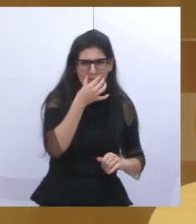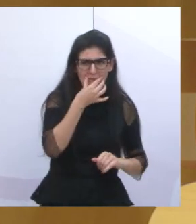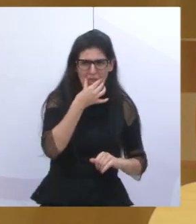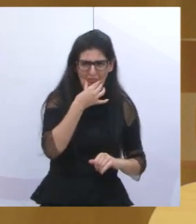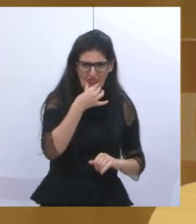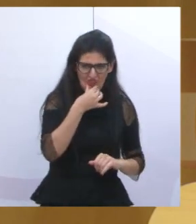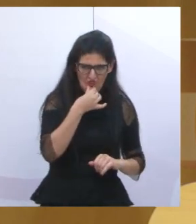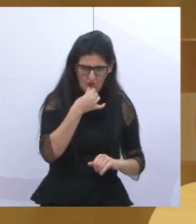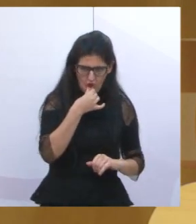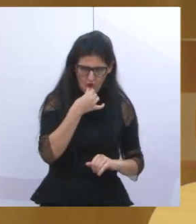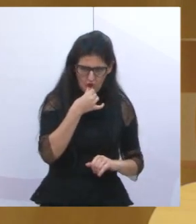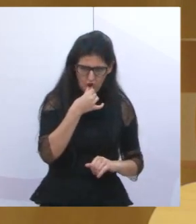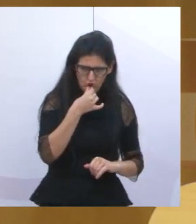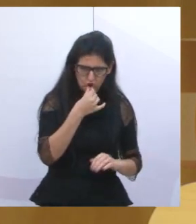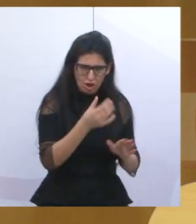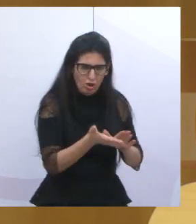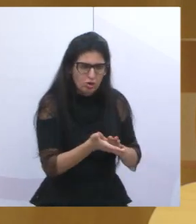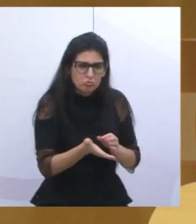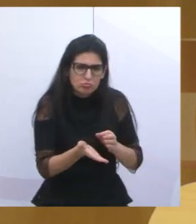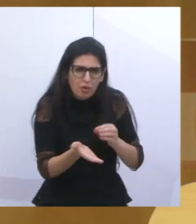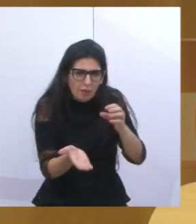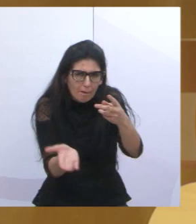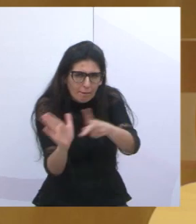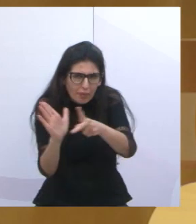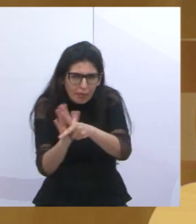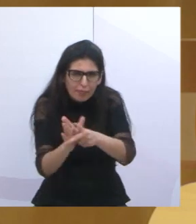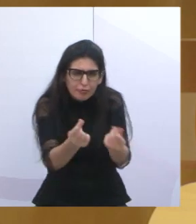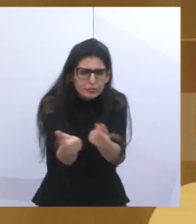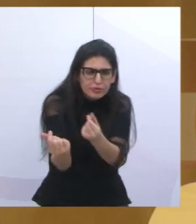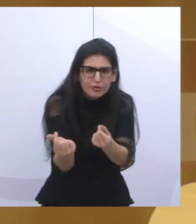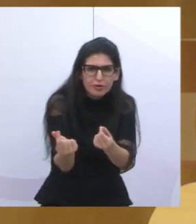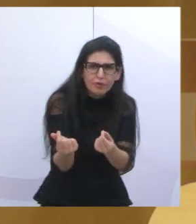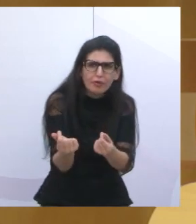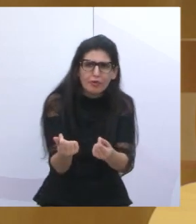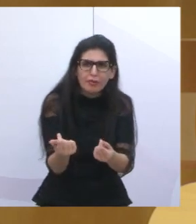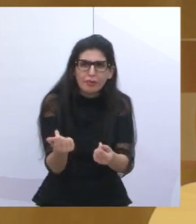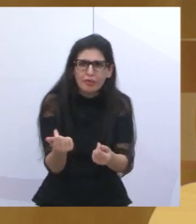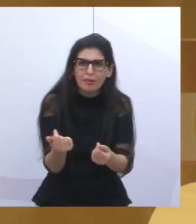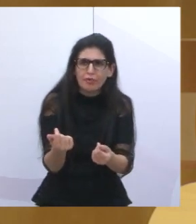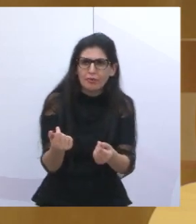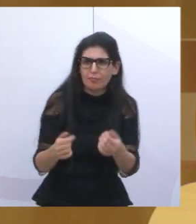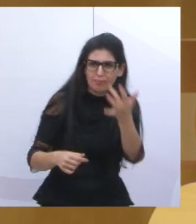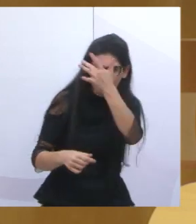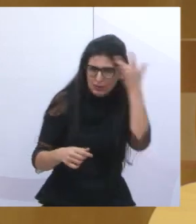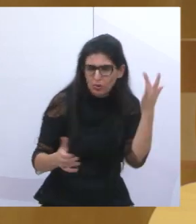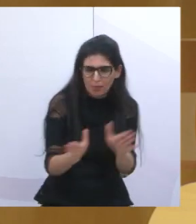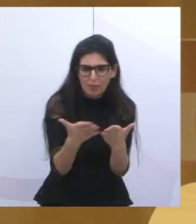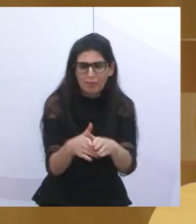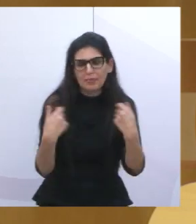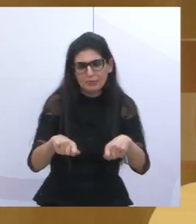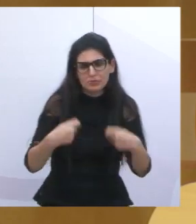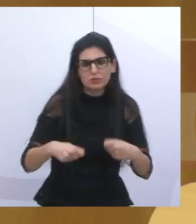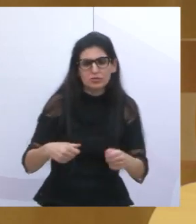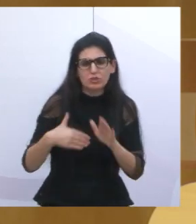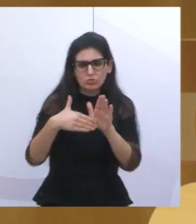social de moradia. A gente vê aí a fila de auxílio aluguel, muitas pessoas até com